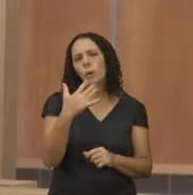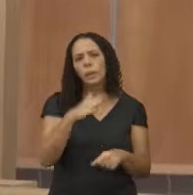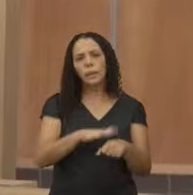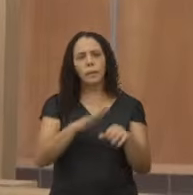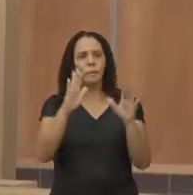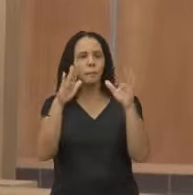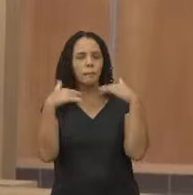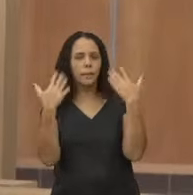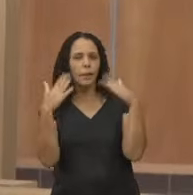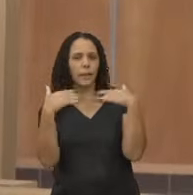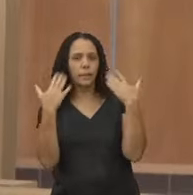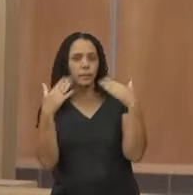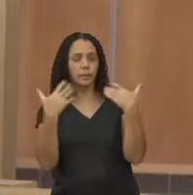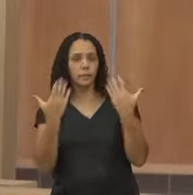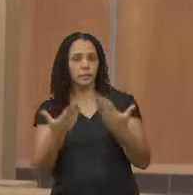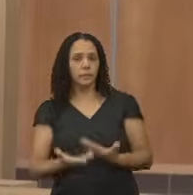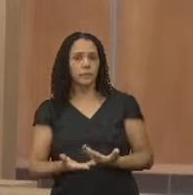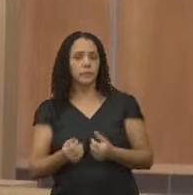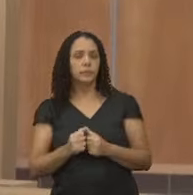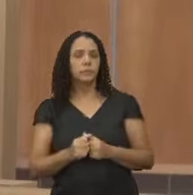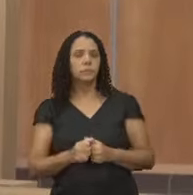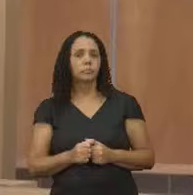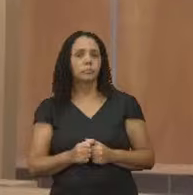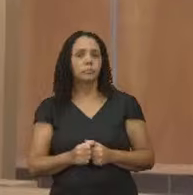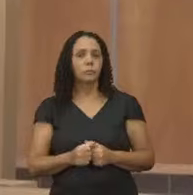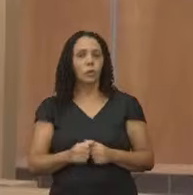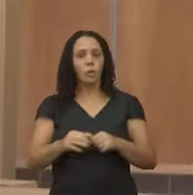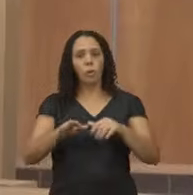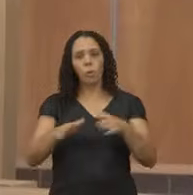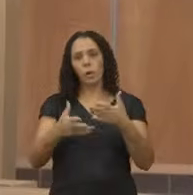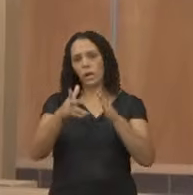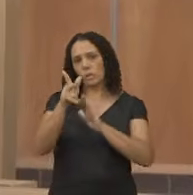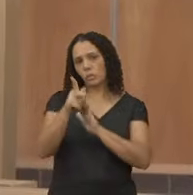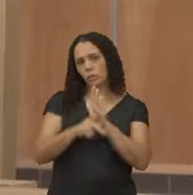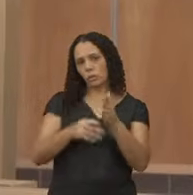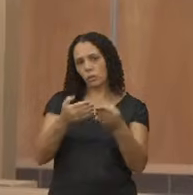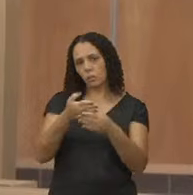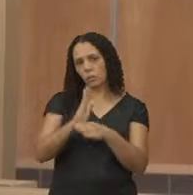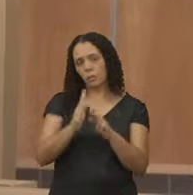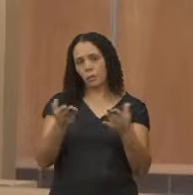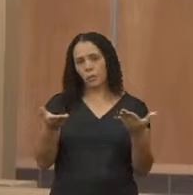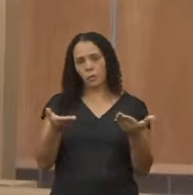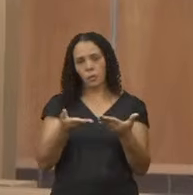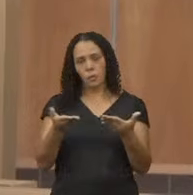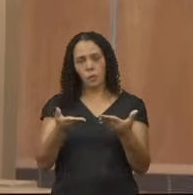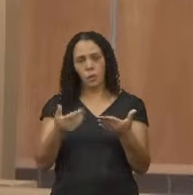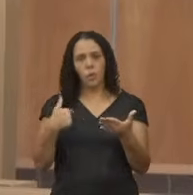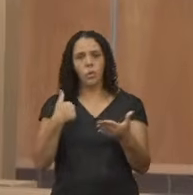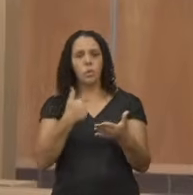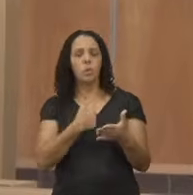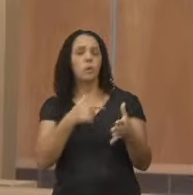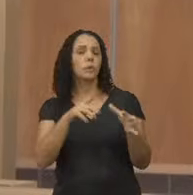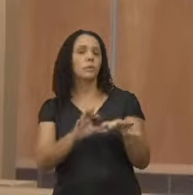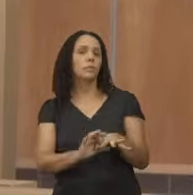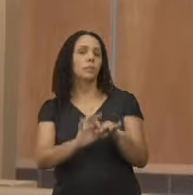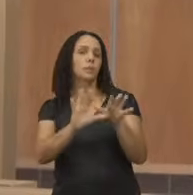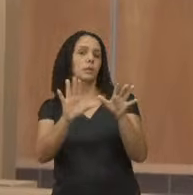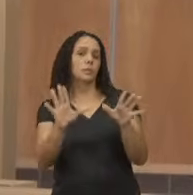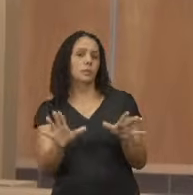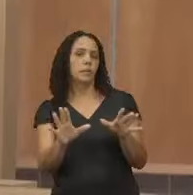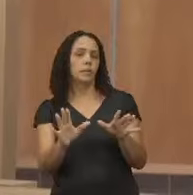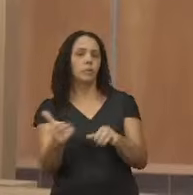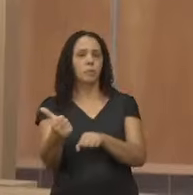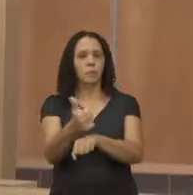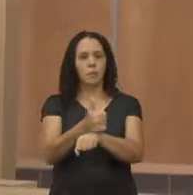alegre. E hoje, ao aprovar esse projeto, nós estamos dando a liberdade para